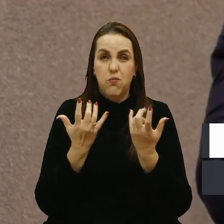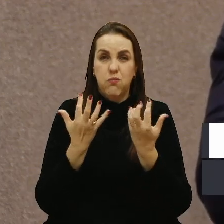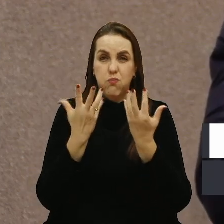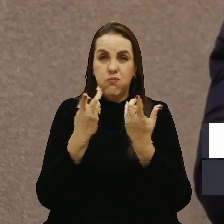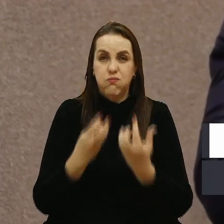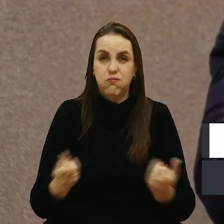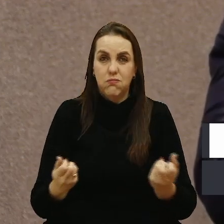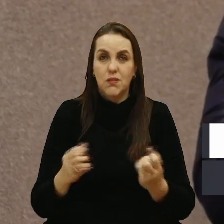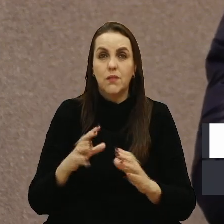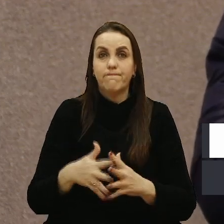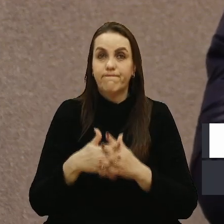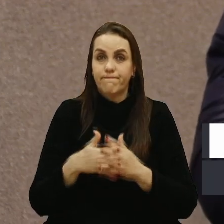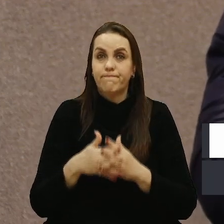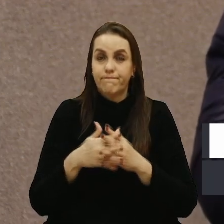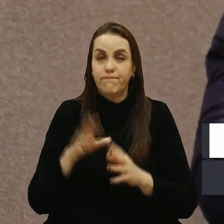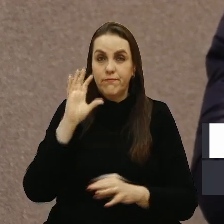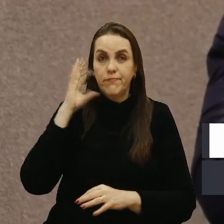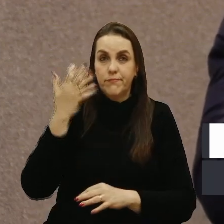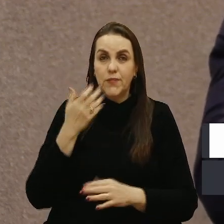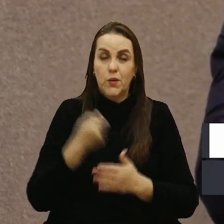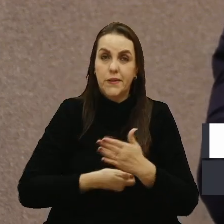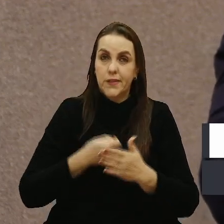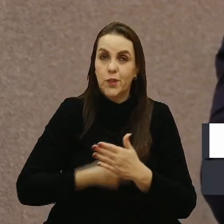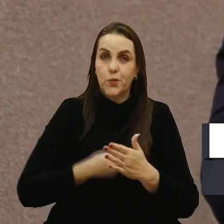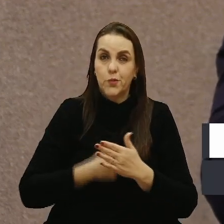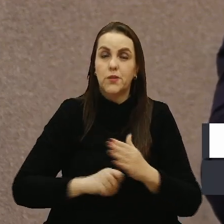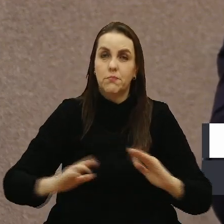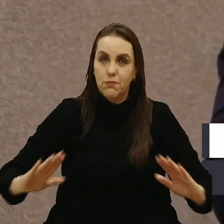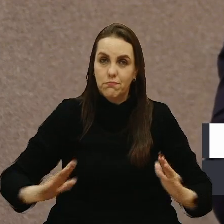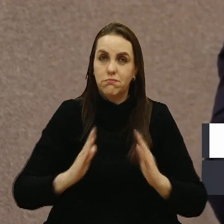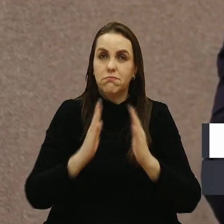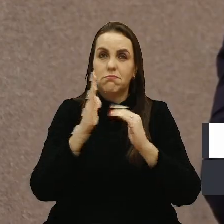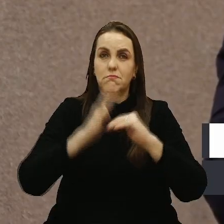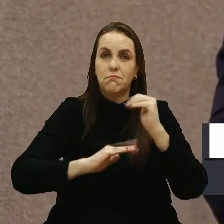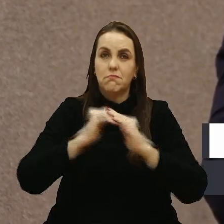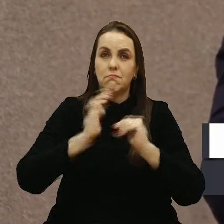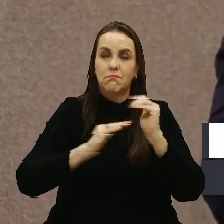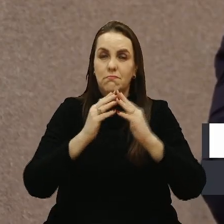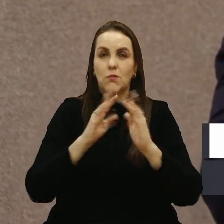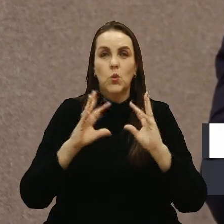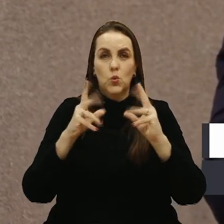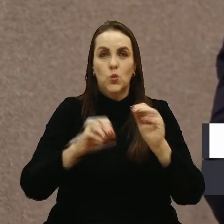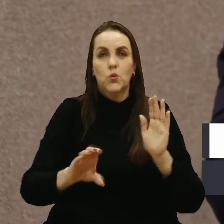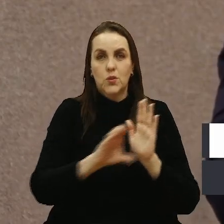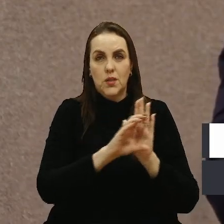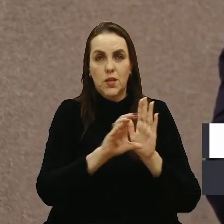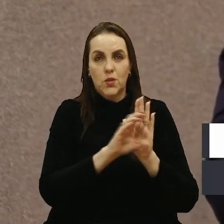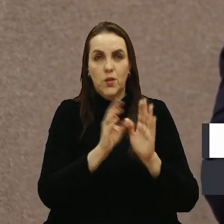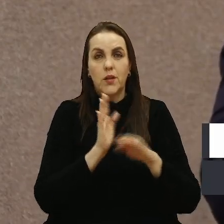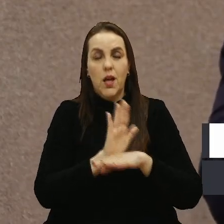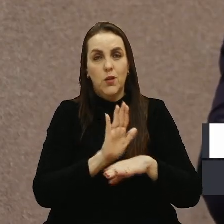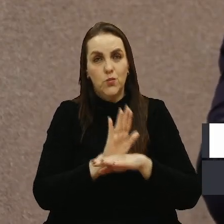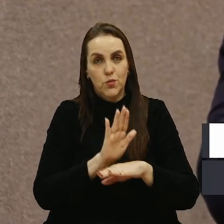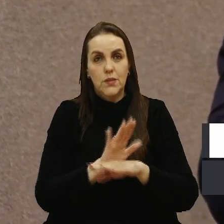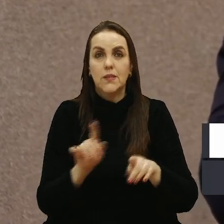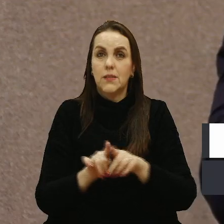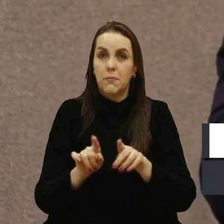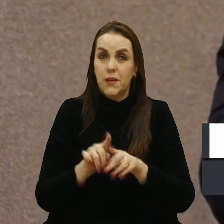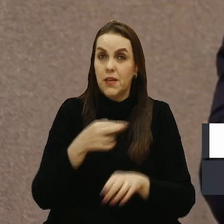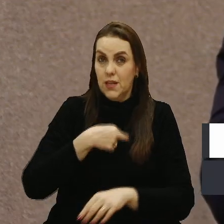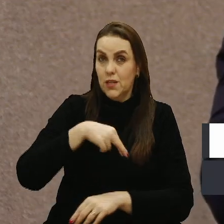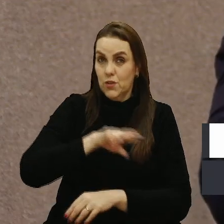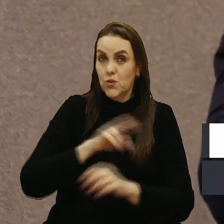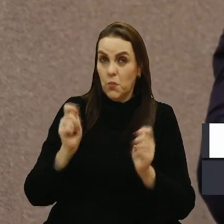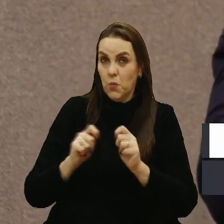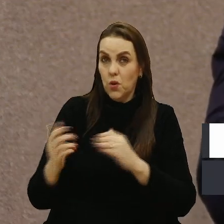complicada que ocorreu. Agora nós vamos lutar para reerguer e todos os católicos irão ajudar, assim como todas as religiões também